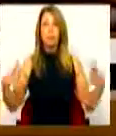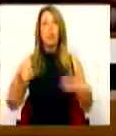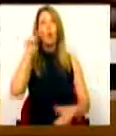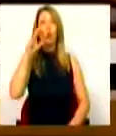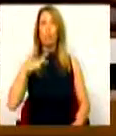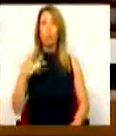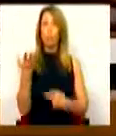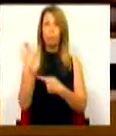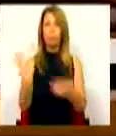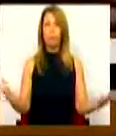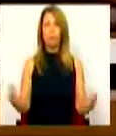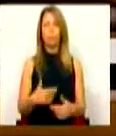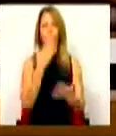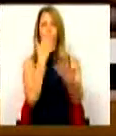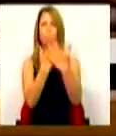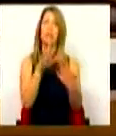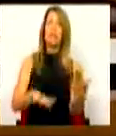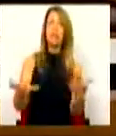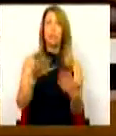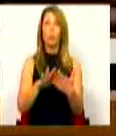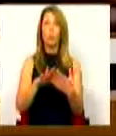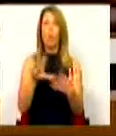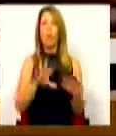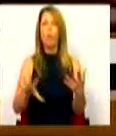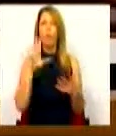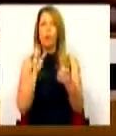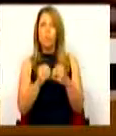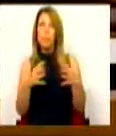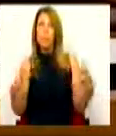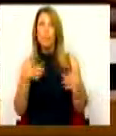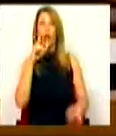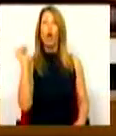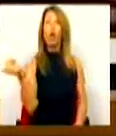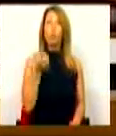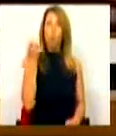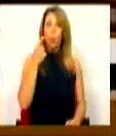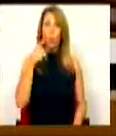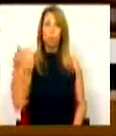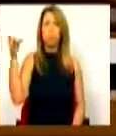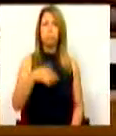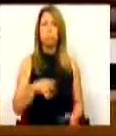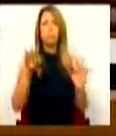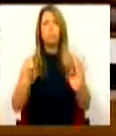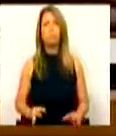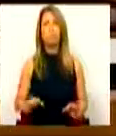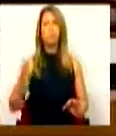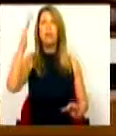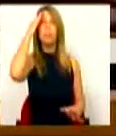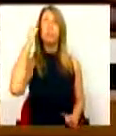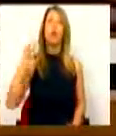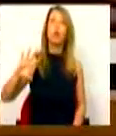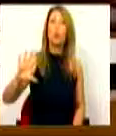Estamos, pois, perante uma situação em que o ritmo de crescimento da procura supera largamente a capacidade do país